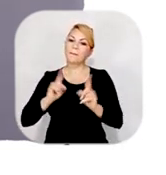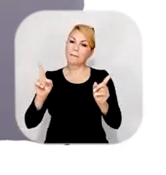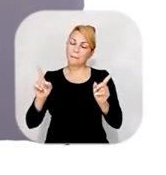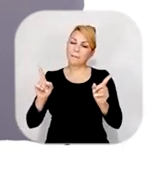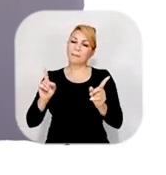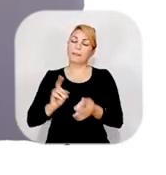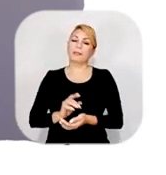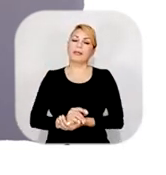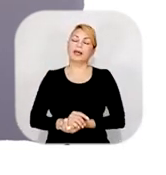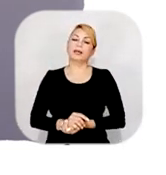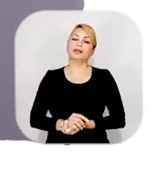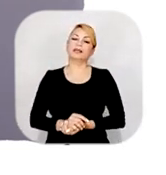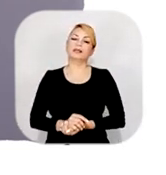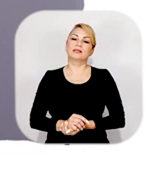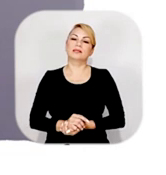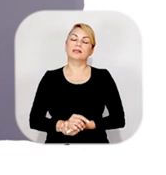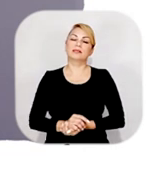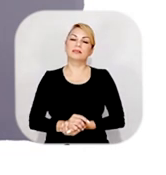Mas essa questão